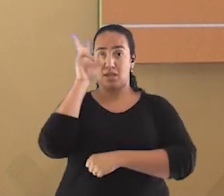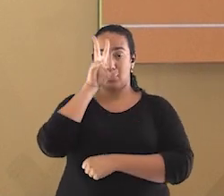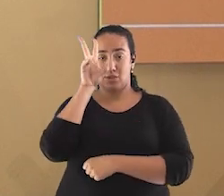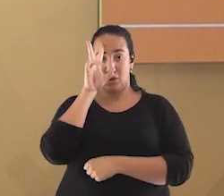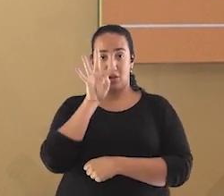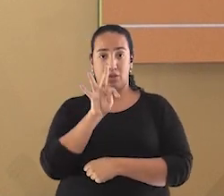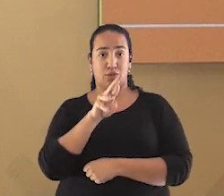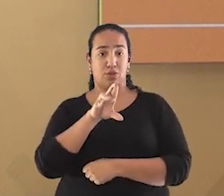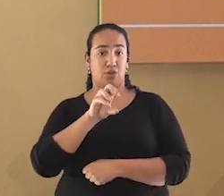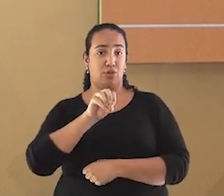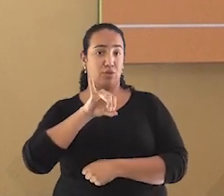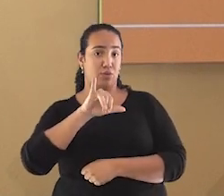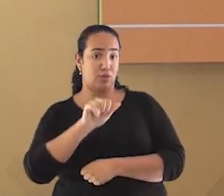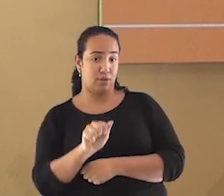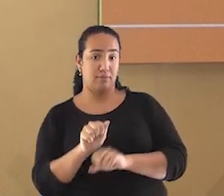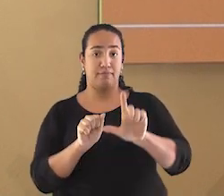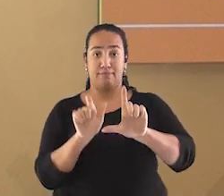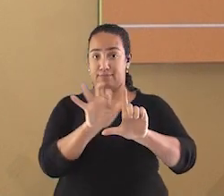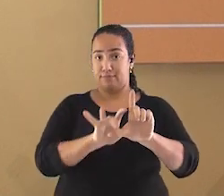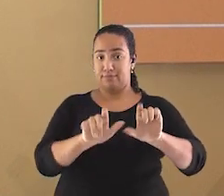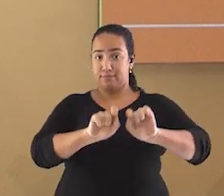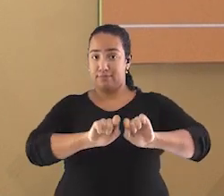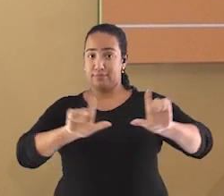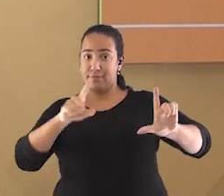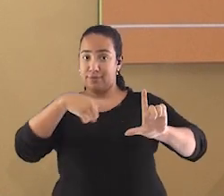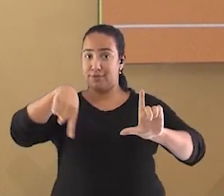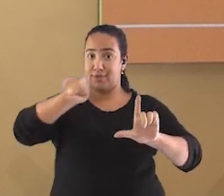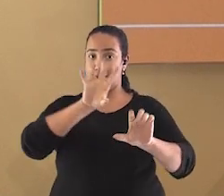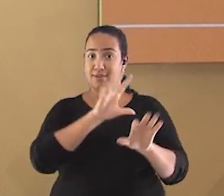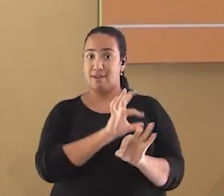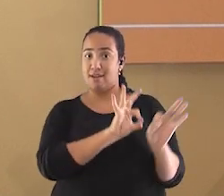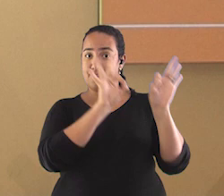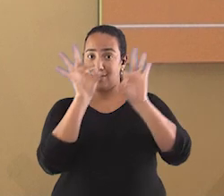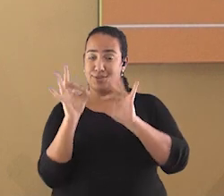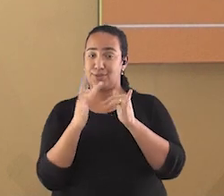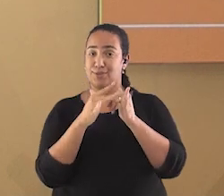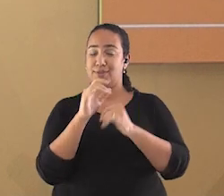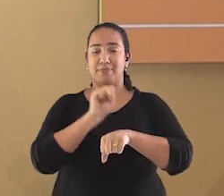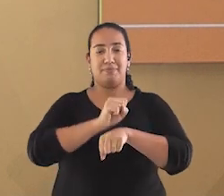de Troia. Aponte o celular para esse QR Code que aparece para assistir no YouTube.